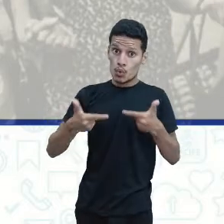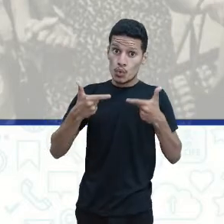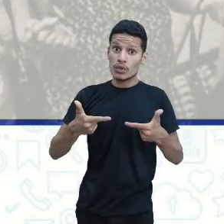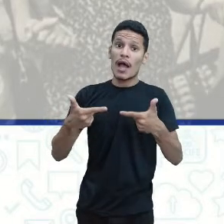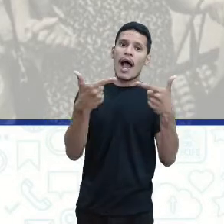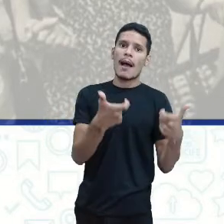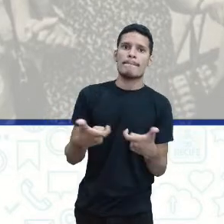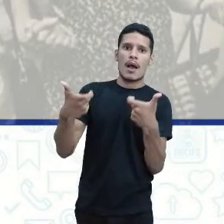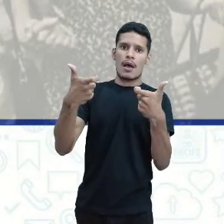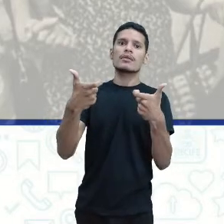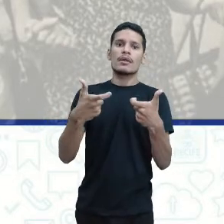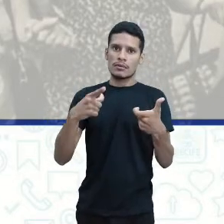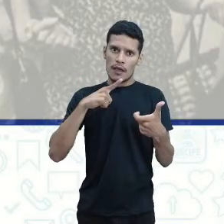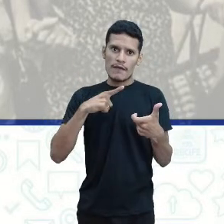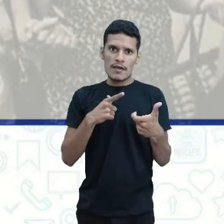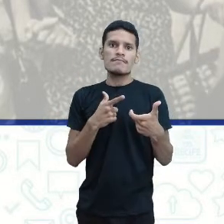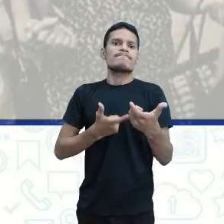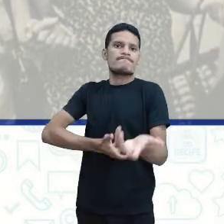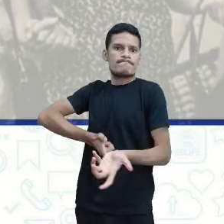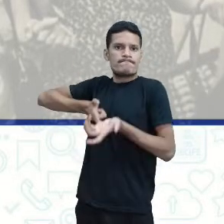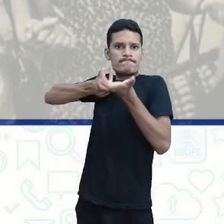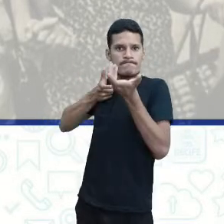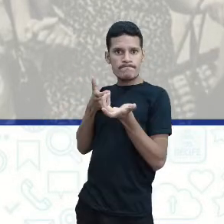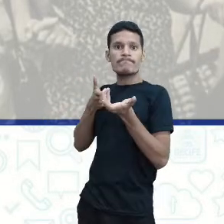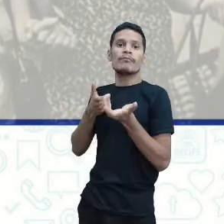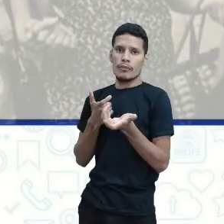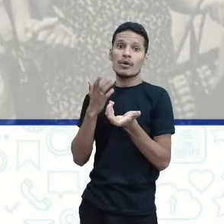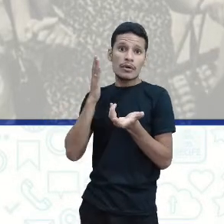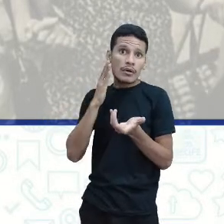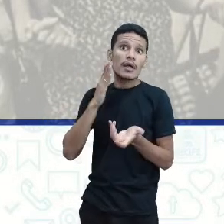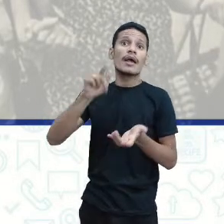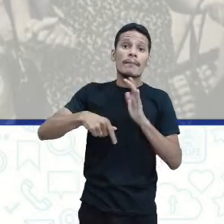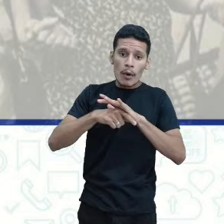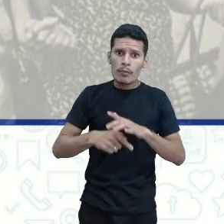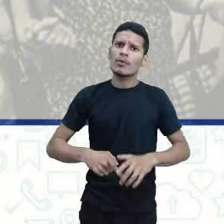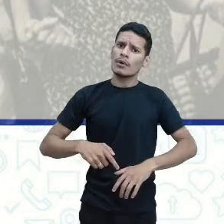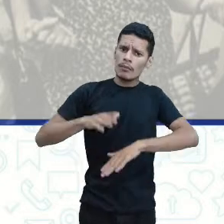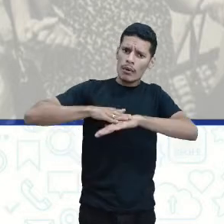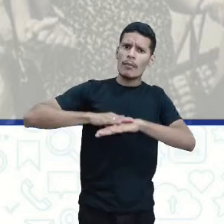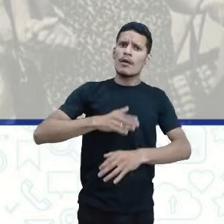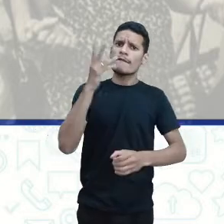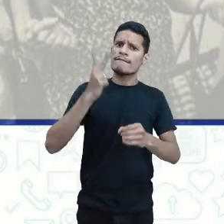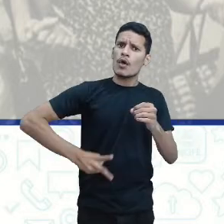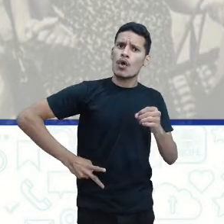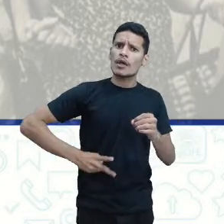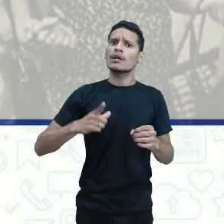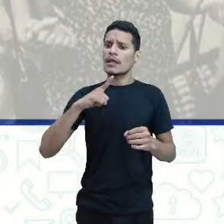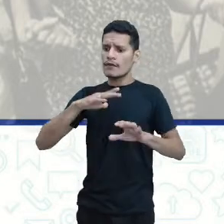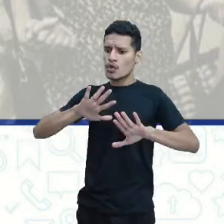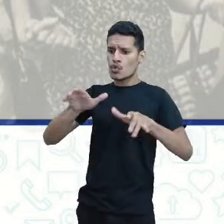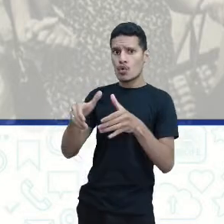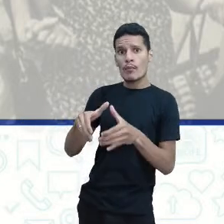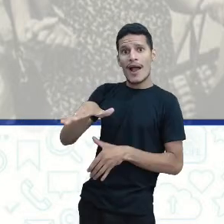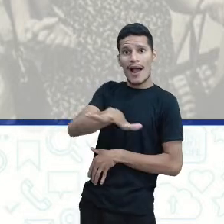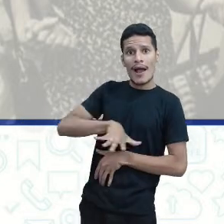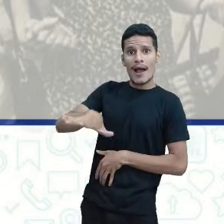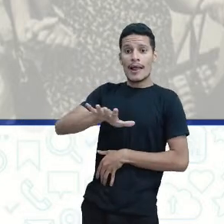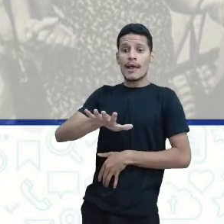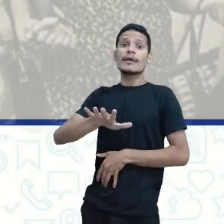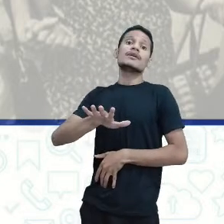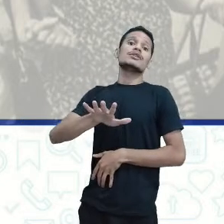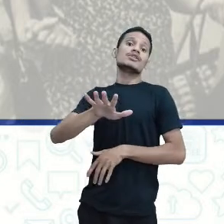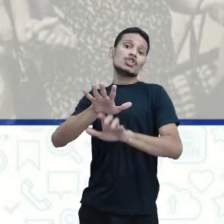armada. Como eu escrevi aí, em um cenário de radicalismo e violência, vários grupos ligados aos setores das